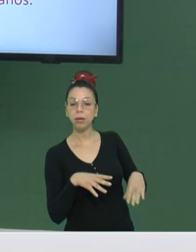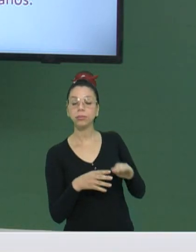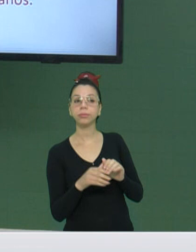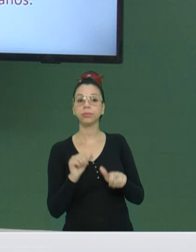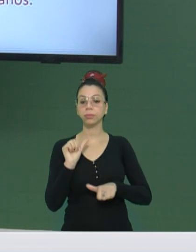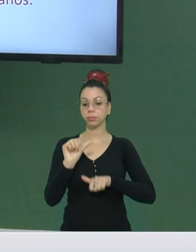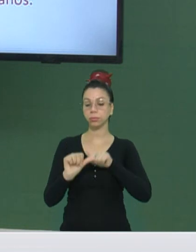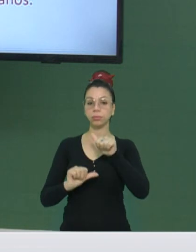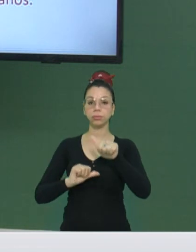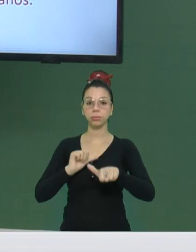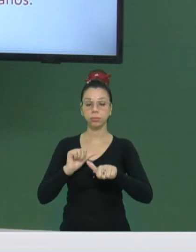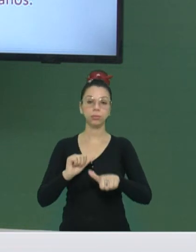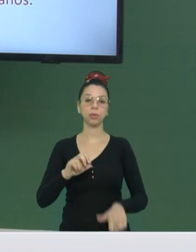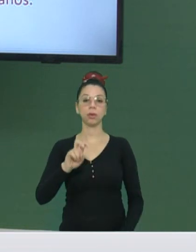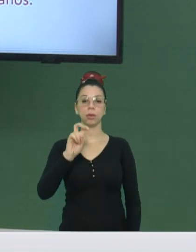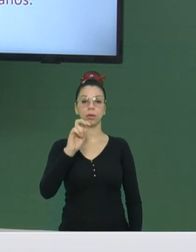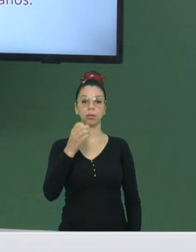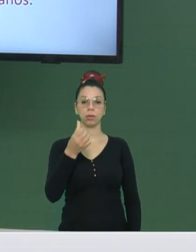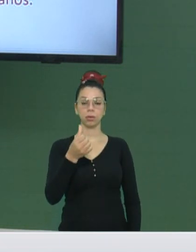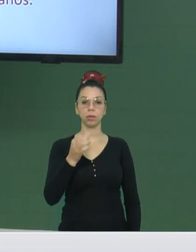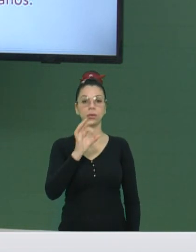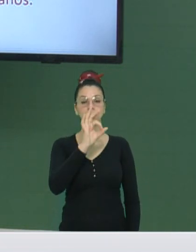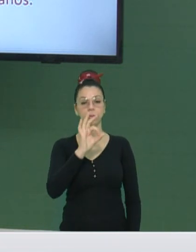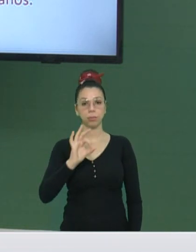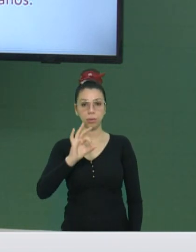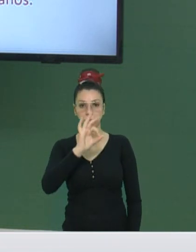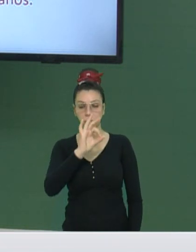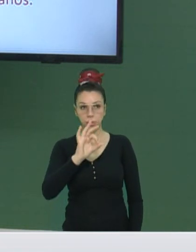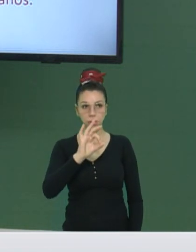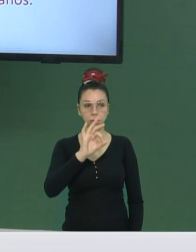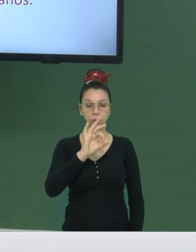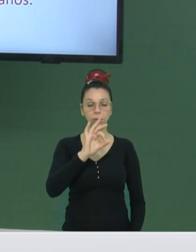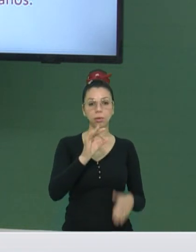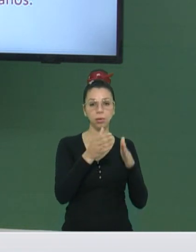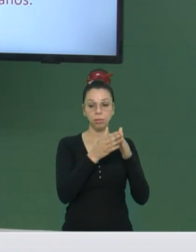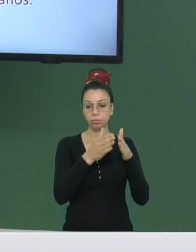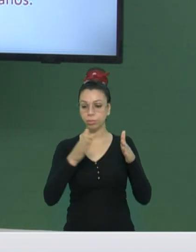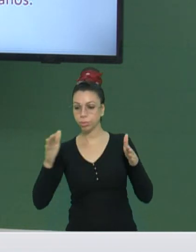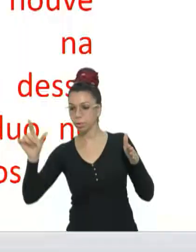mudou. Eram 56% em 2008 e baixou para